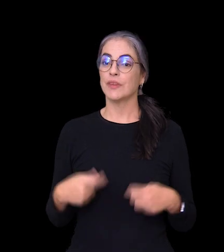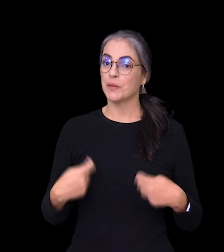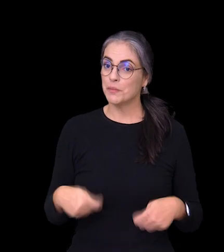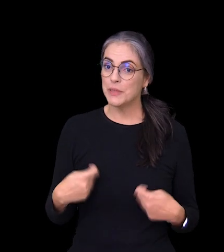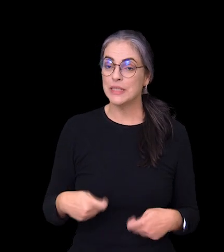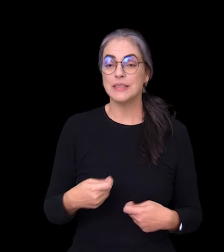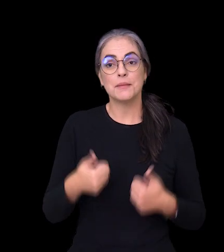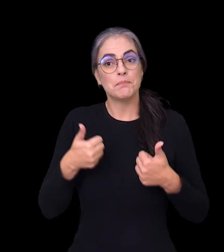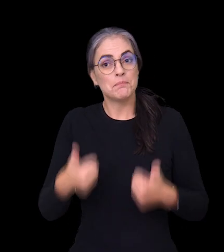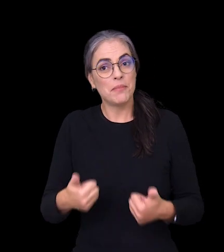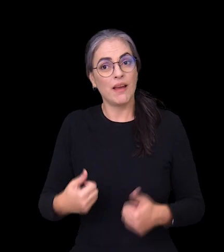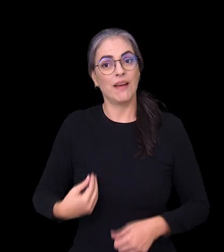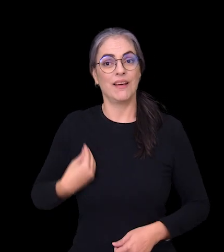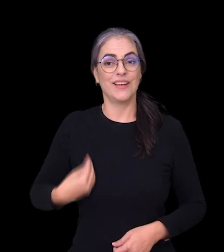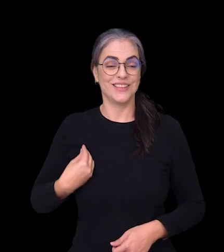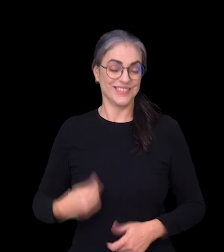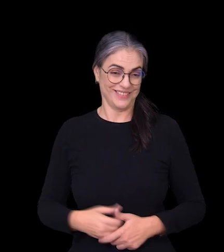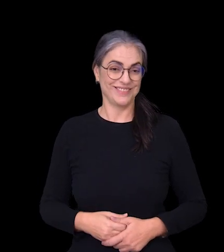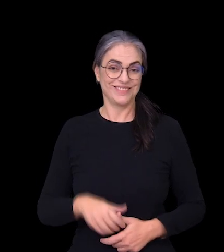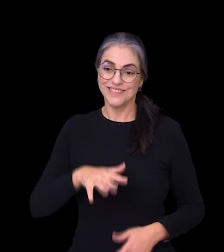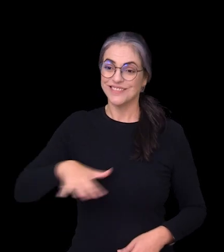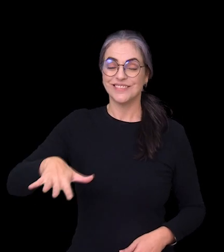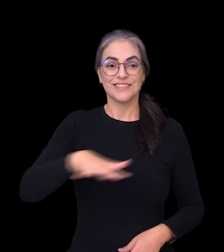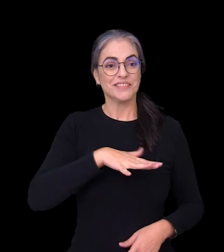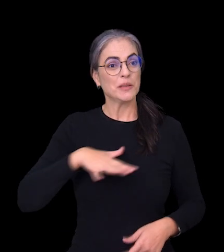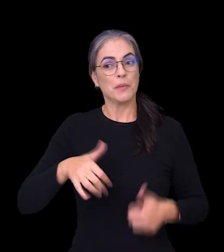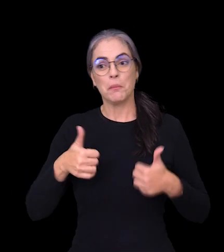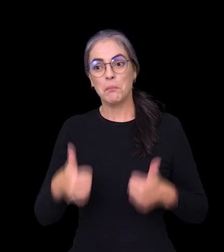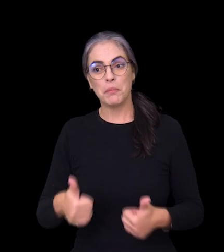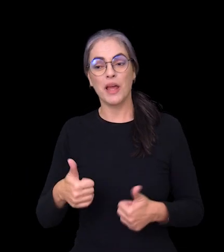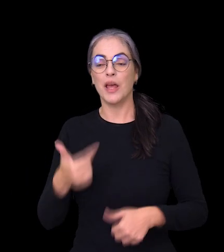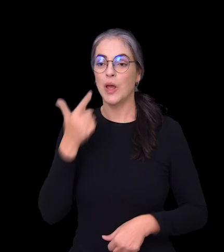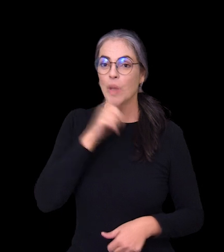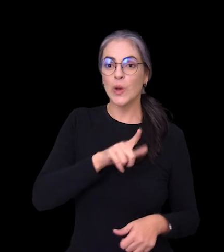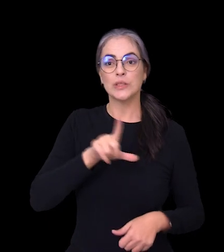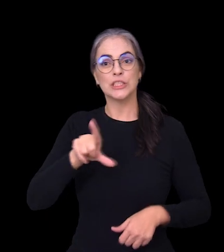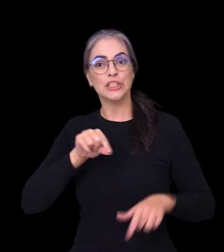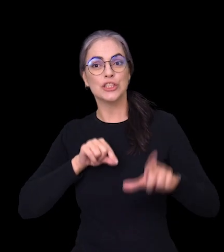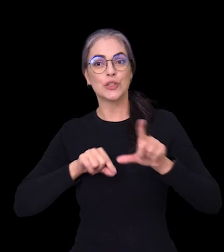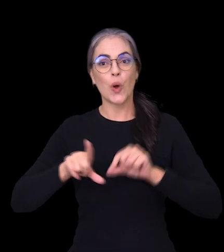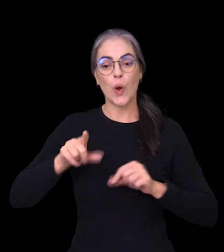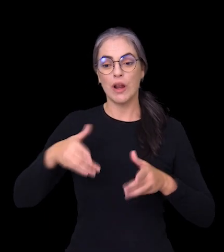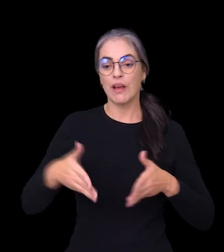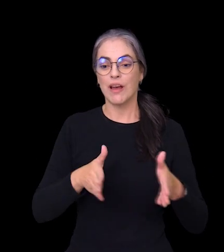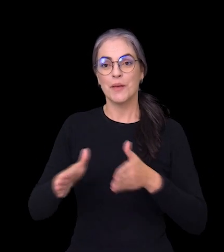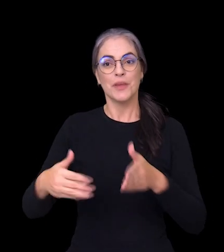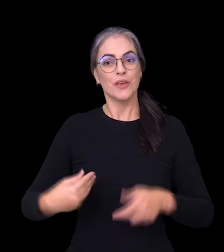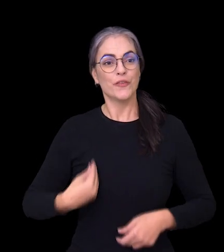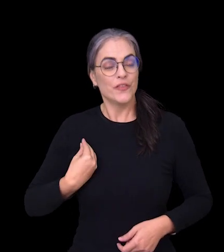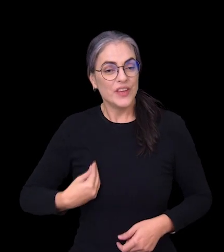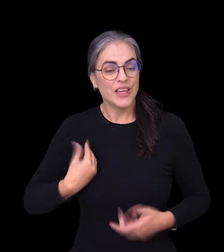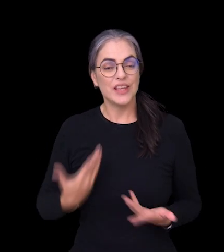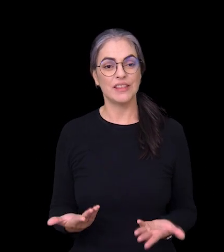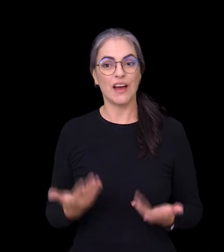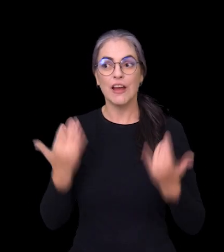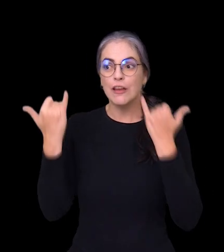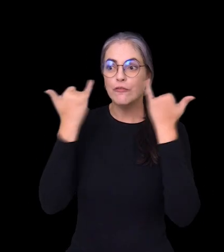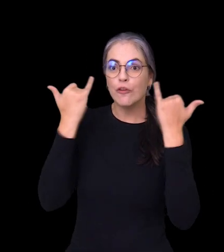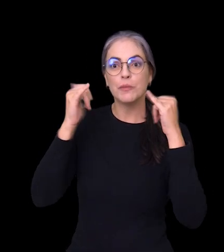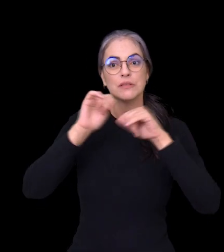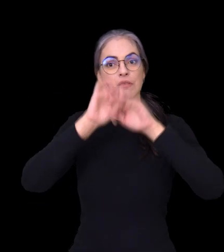favorável para fazerem escolhas de vida, para tomarem suas próprias decisões informadas e